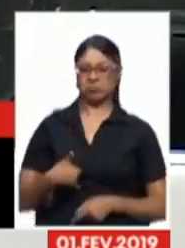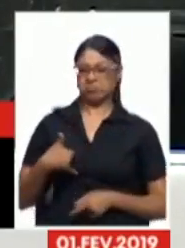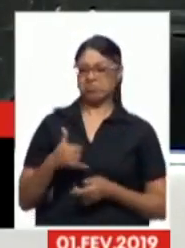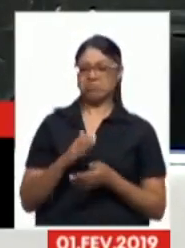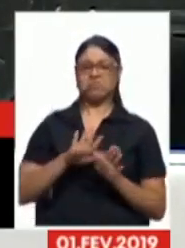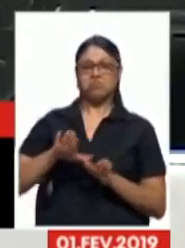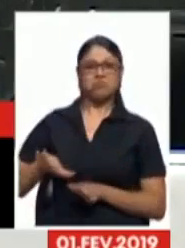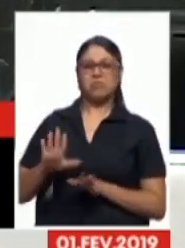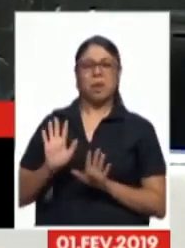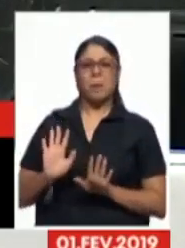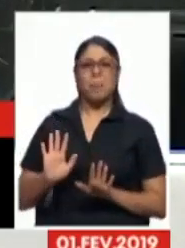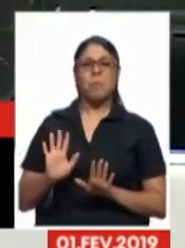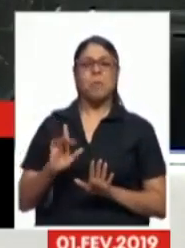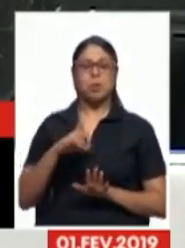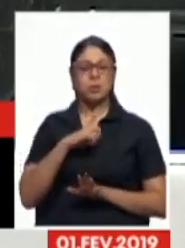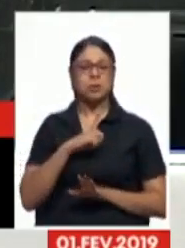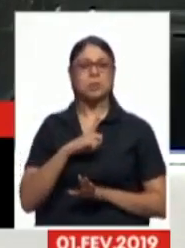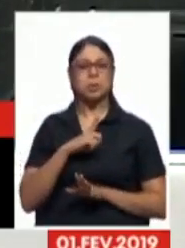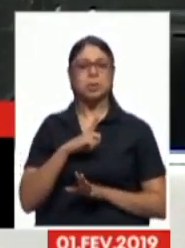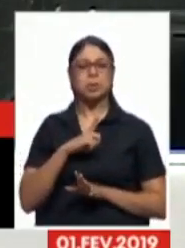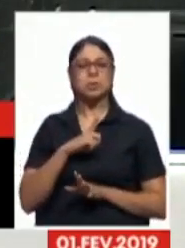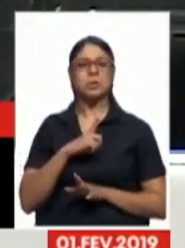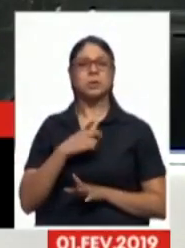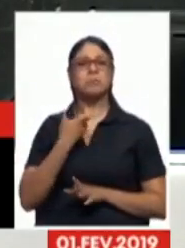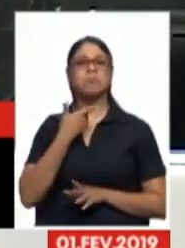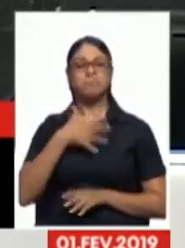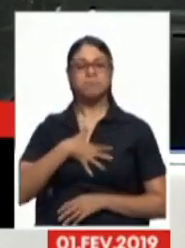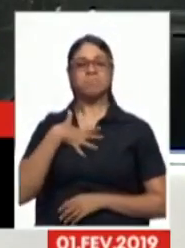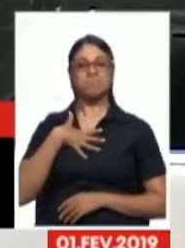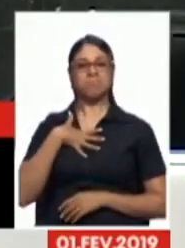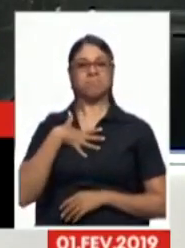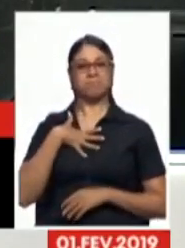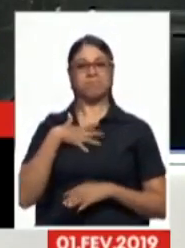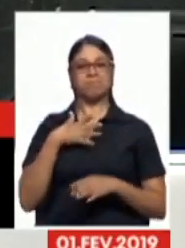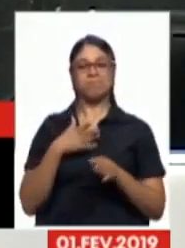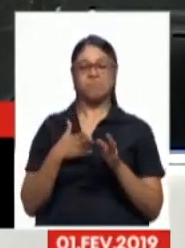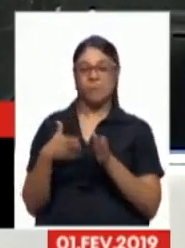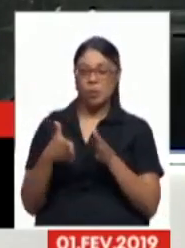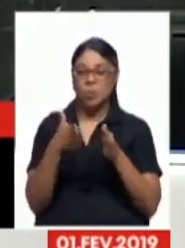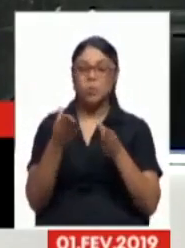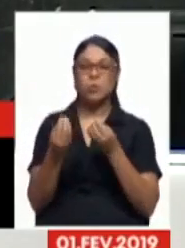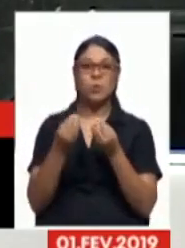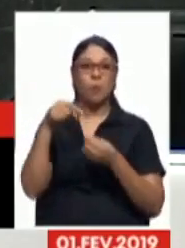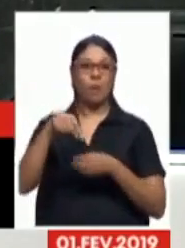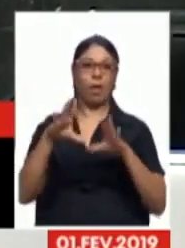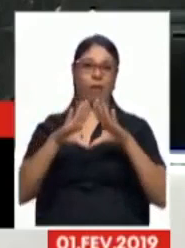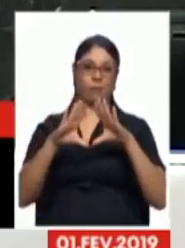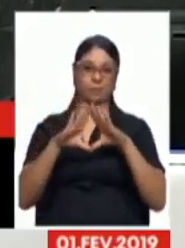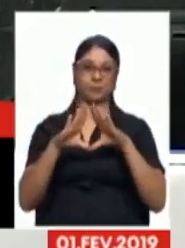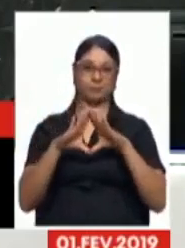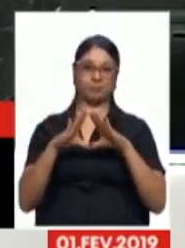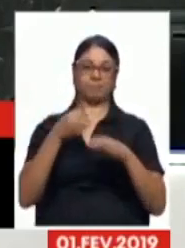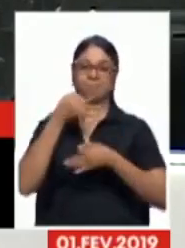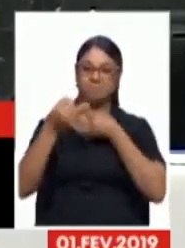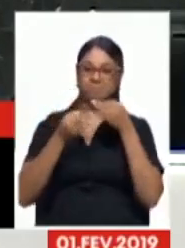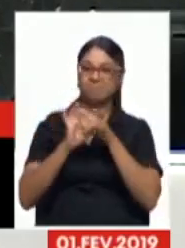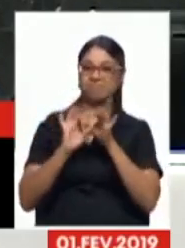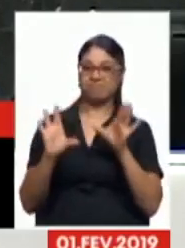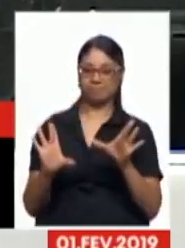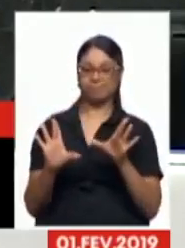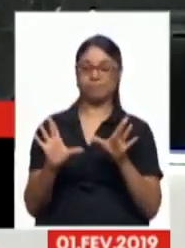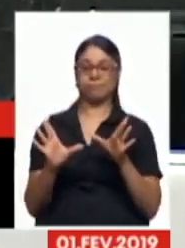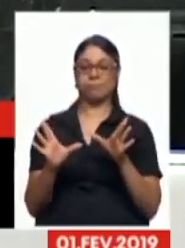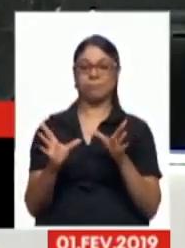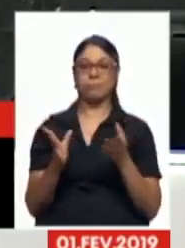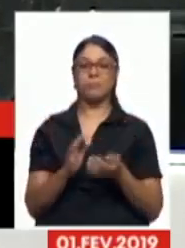orgulho incontido de presidir a Casa da Democracia. Não há lugar para omissão no momento histórico em que